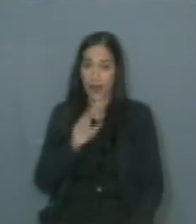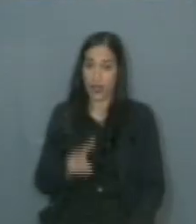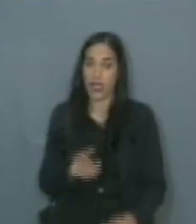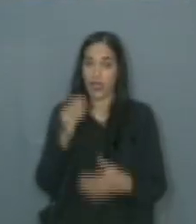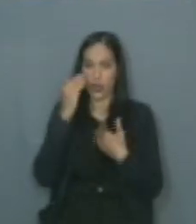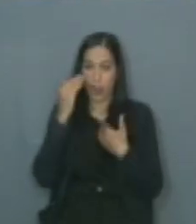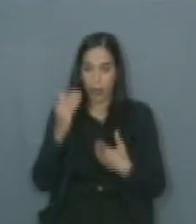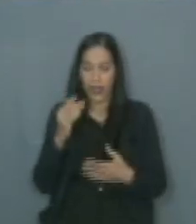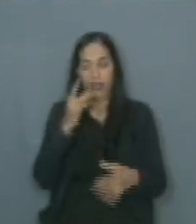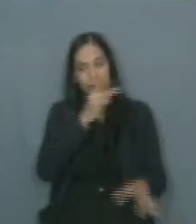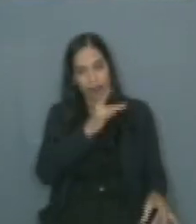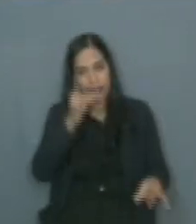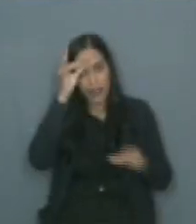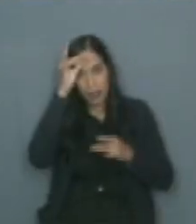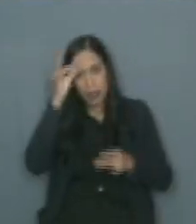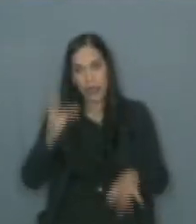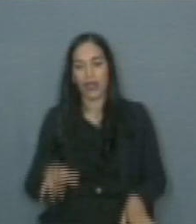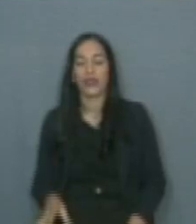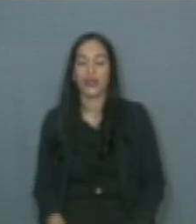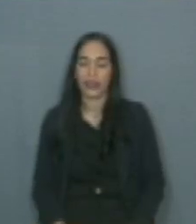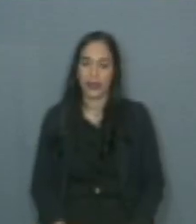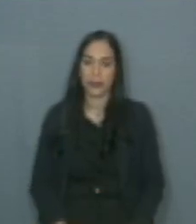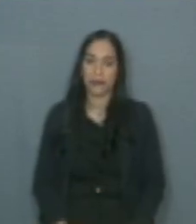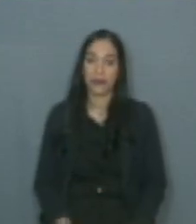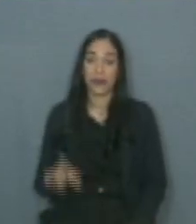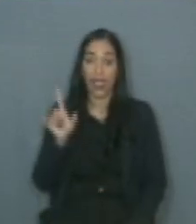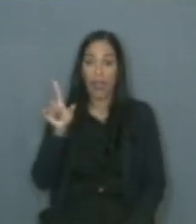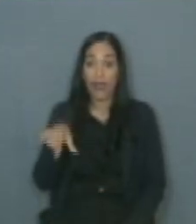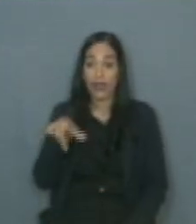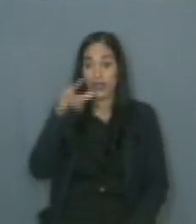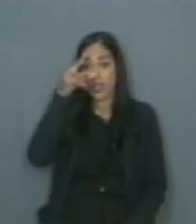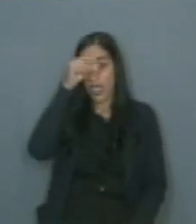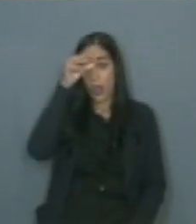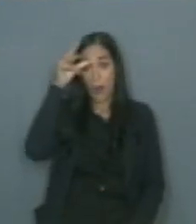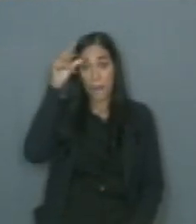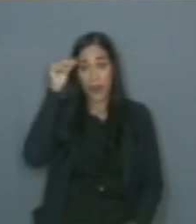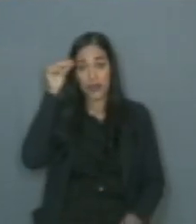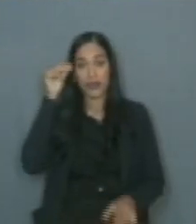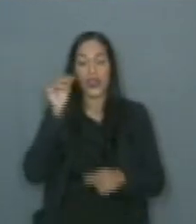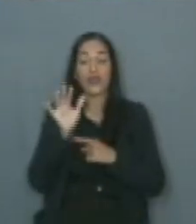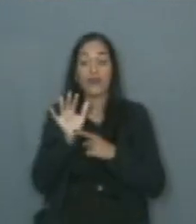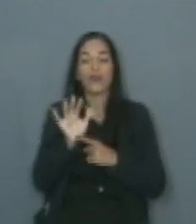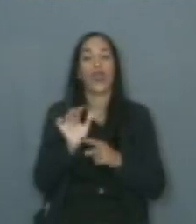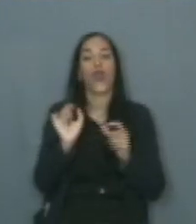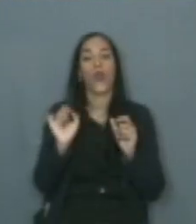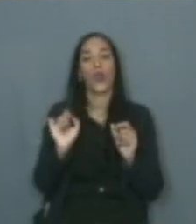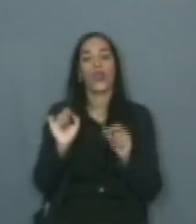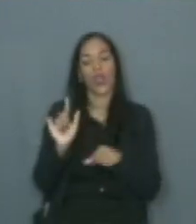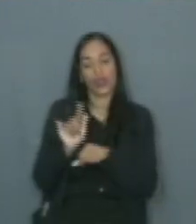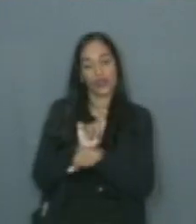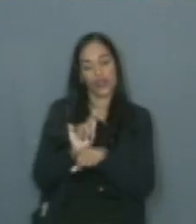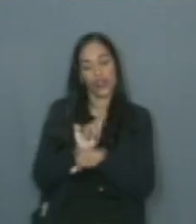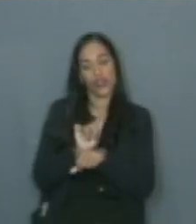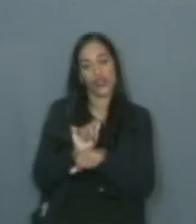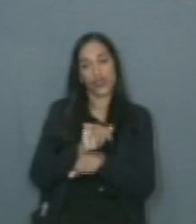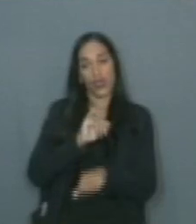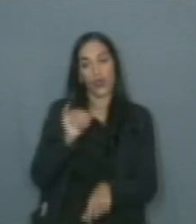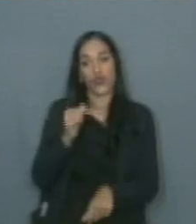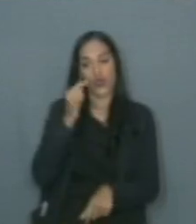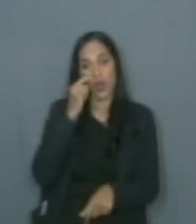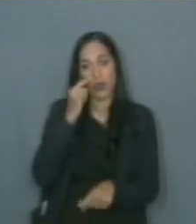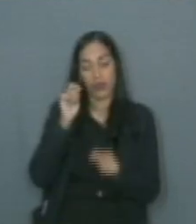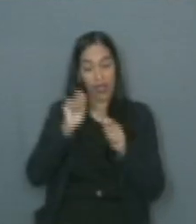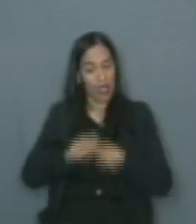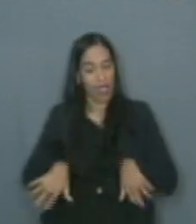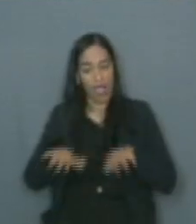pela parte, mas isso aí é o perfeito retrato do que é a gestão João Campos. É uma gestão que gasta